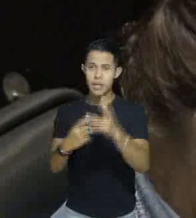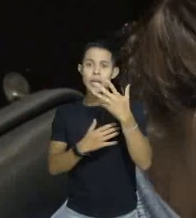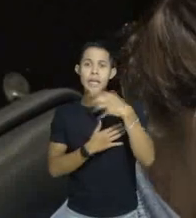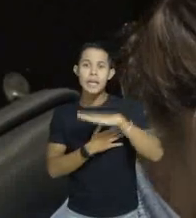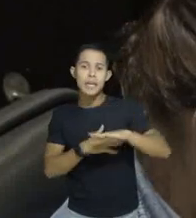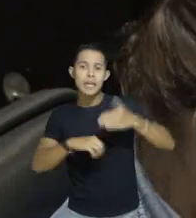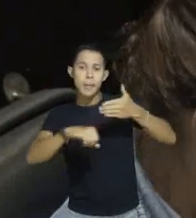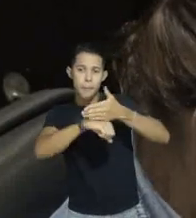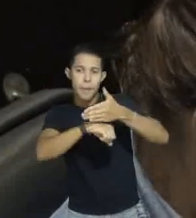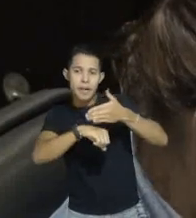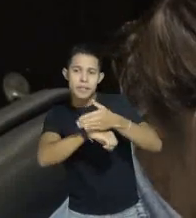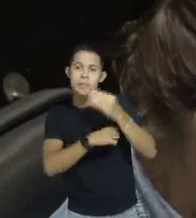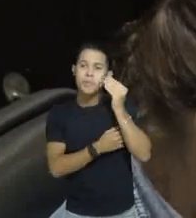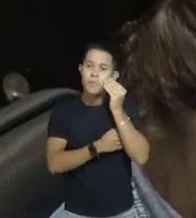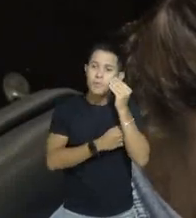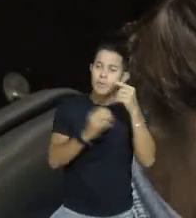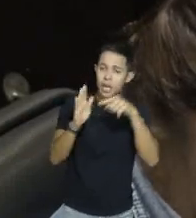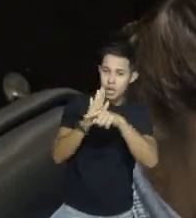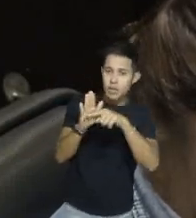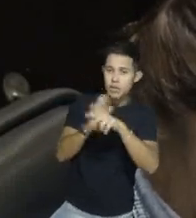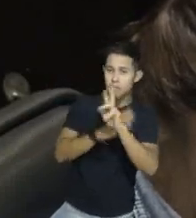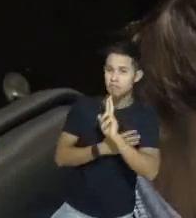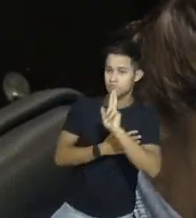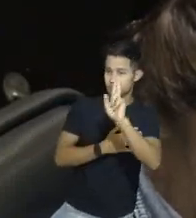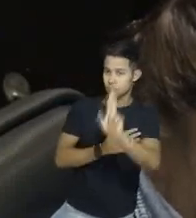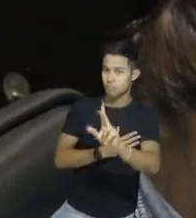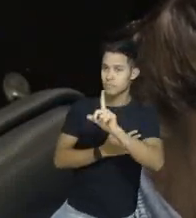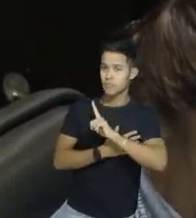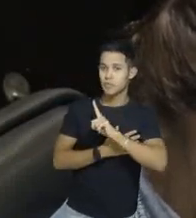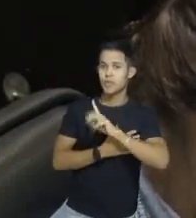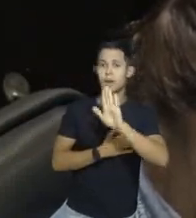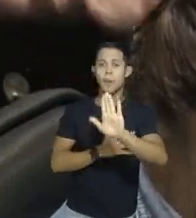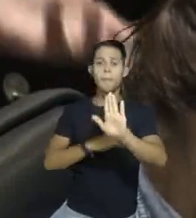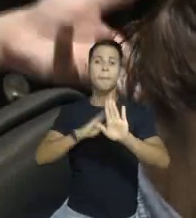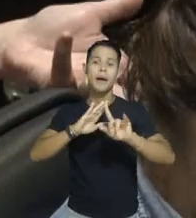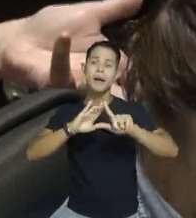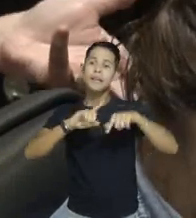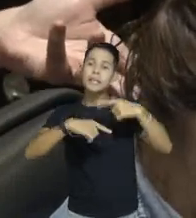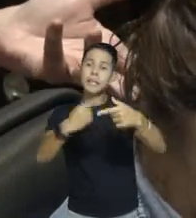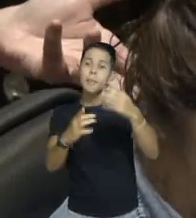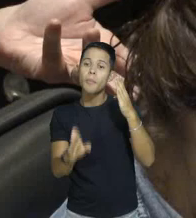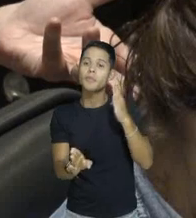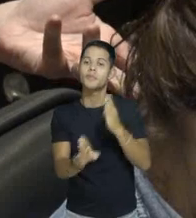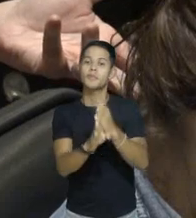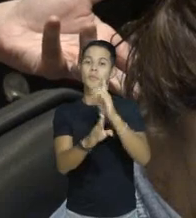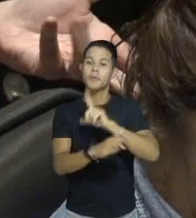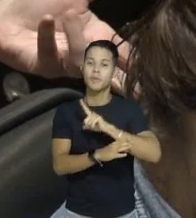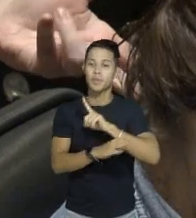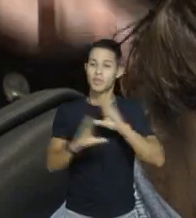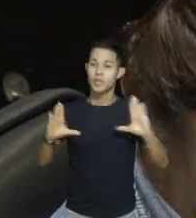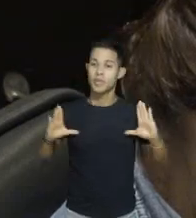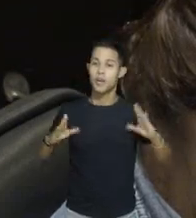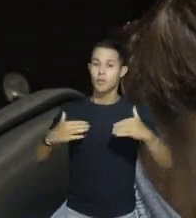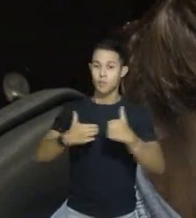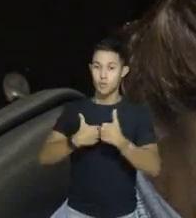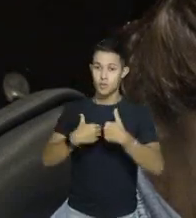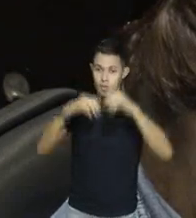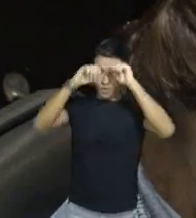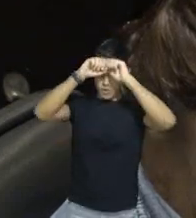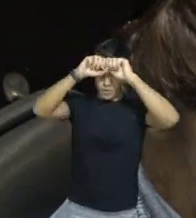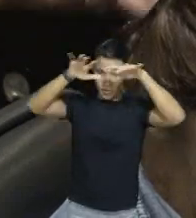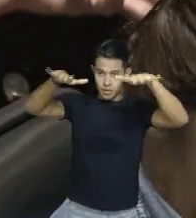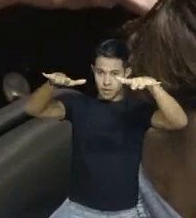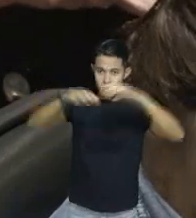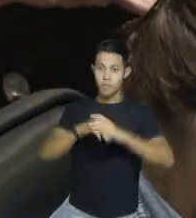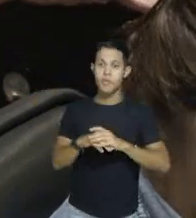testes que deram resultado, né? E que, às vezes, depois foi identificado que tinha autismo, ou se é